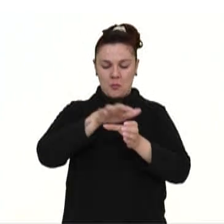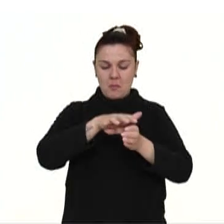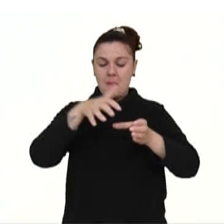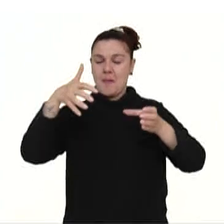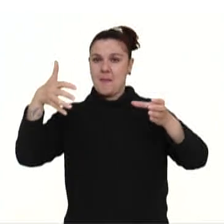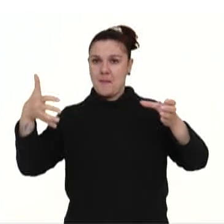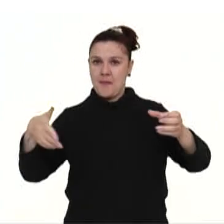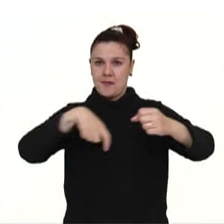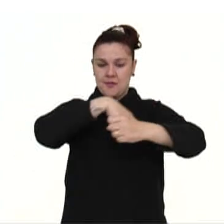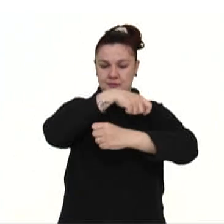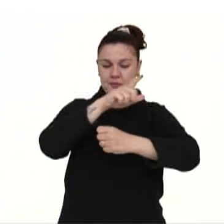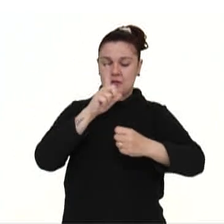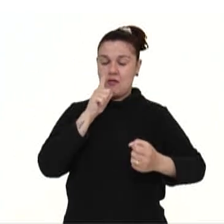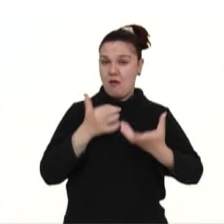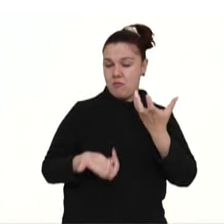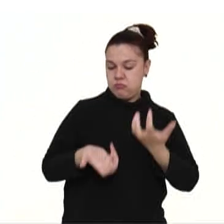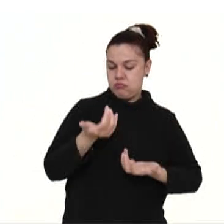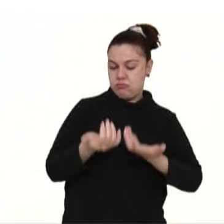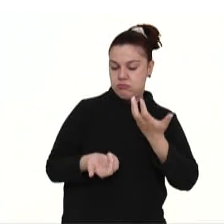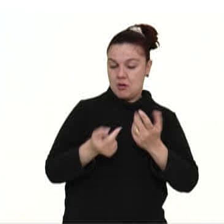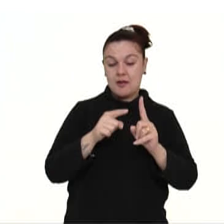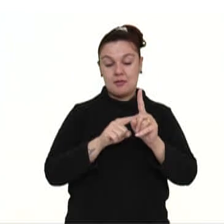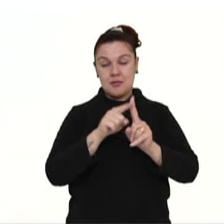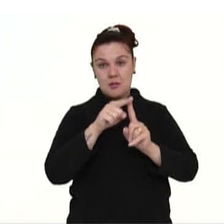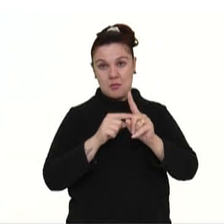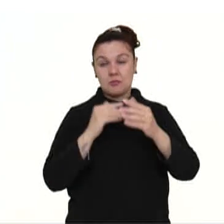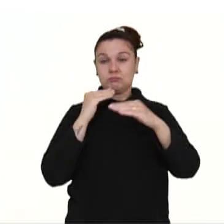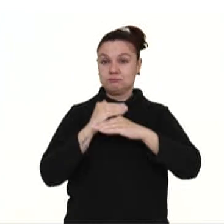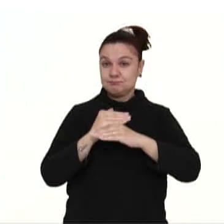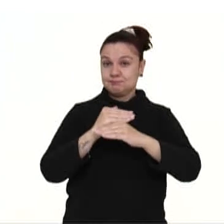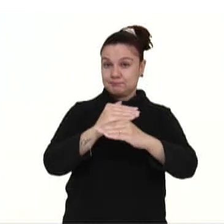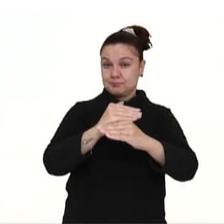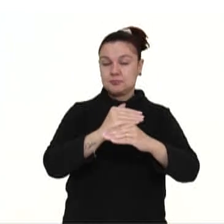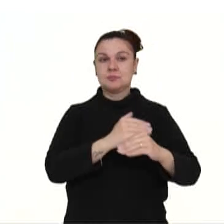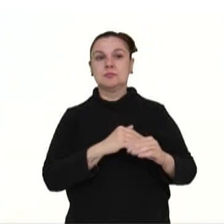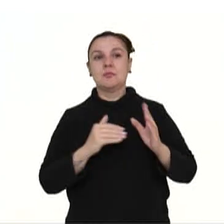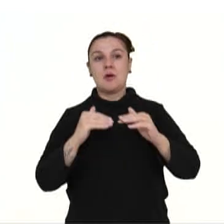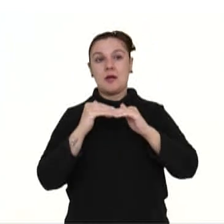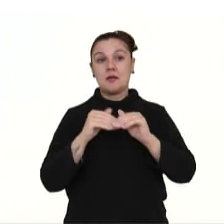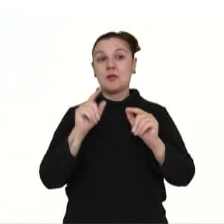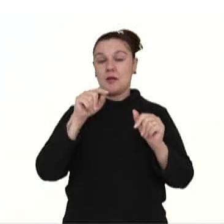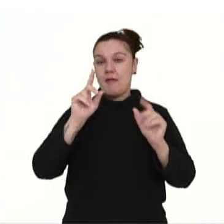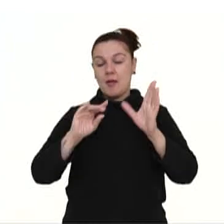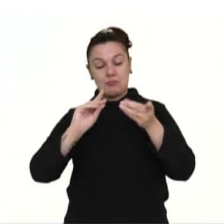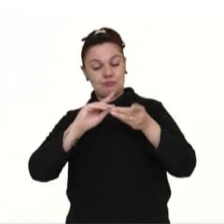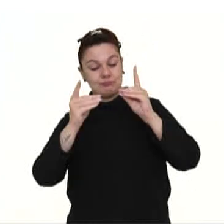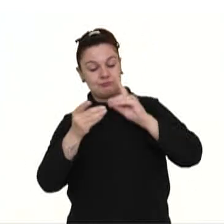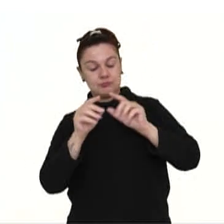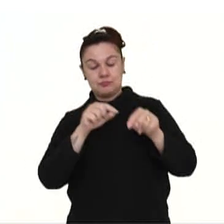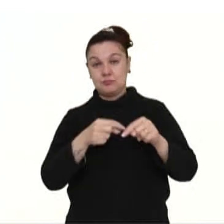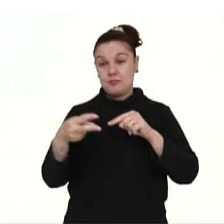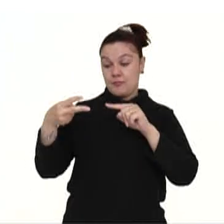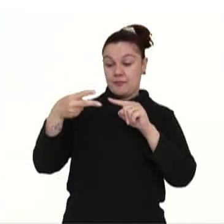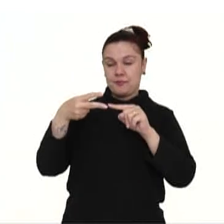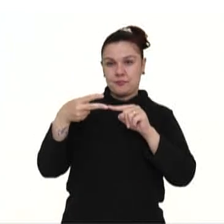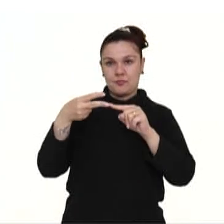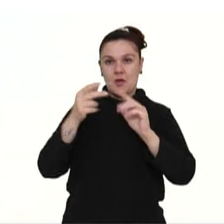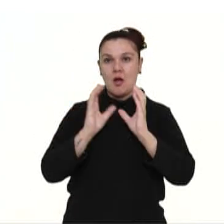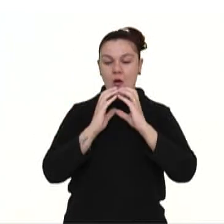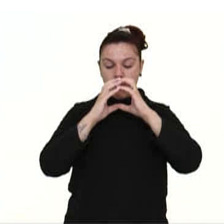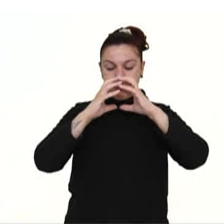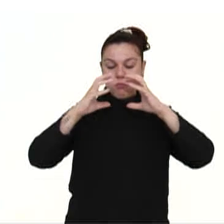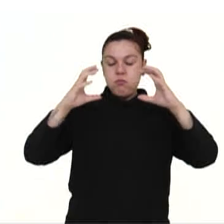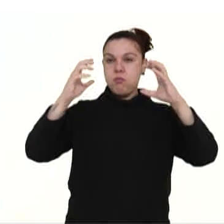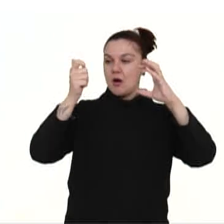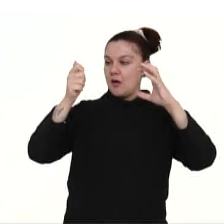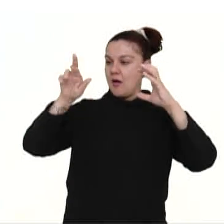sobre um fogão contém água fervendo a temperatura constante, o equilíbrio ocorrido é dinâmico. 2. Um balão contendo